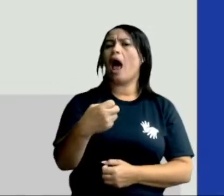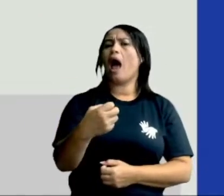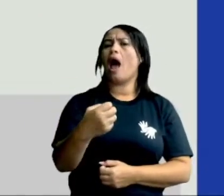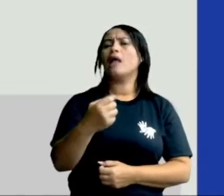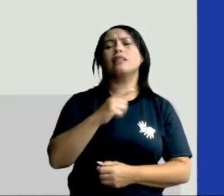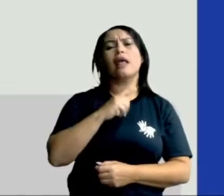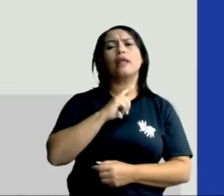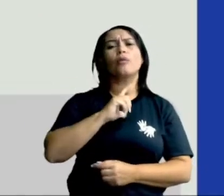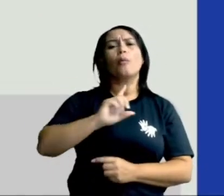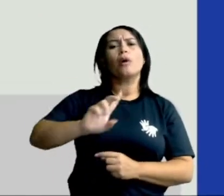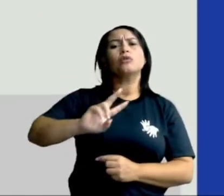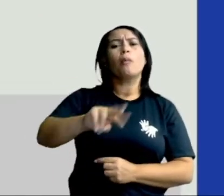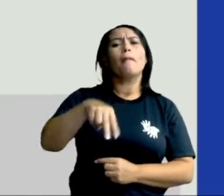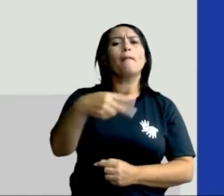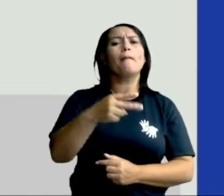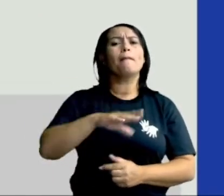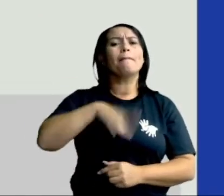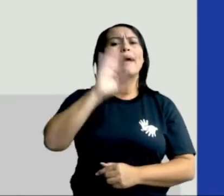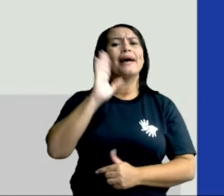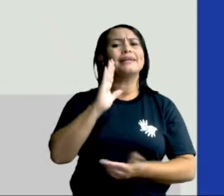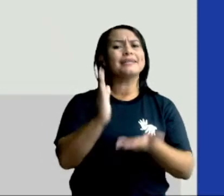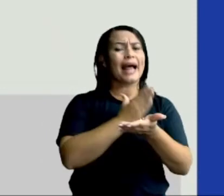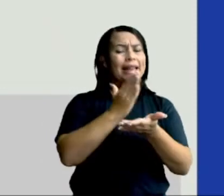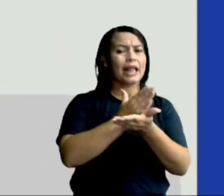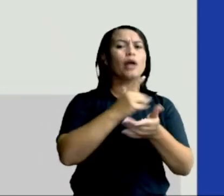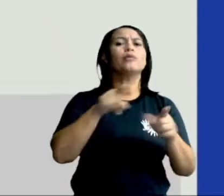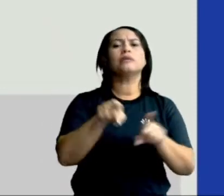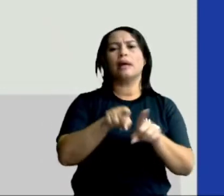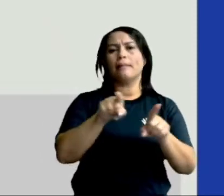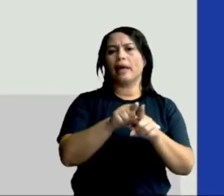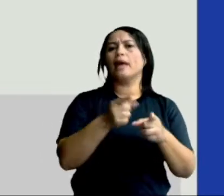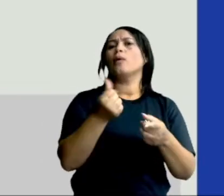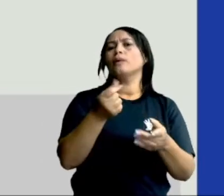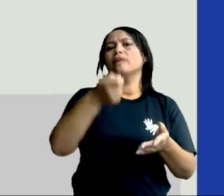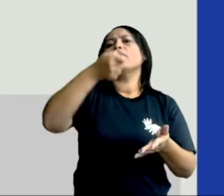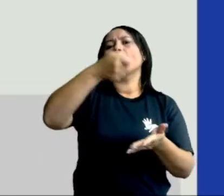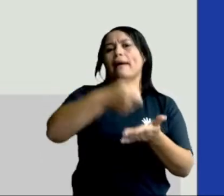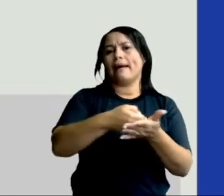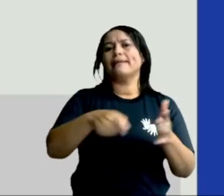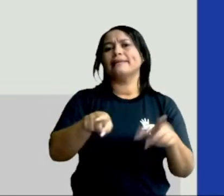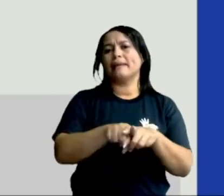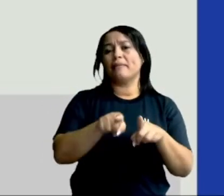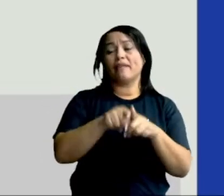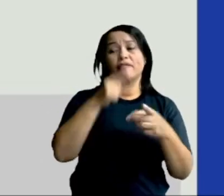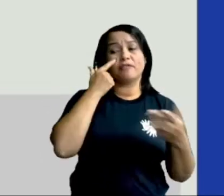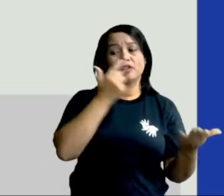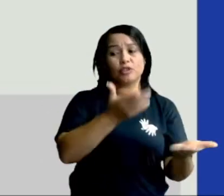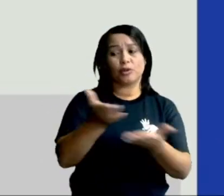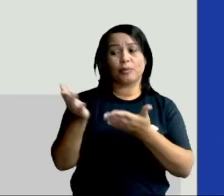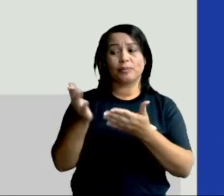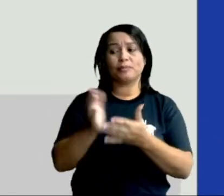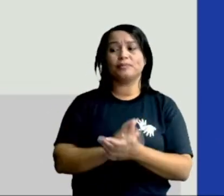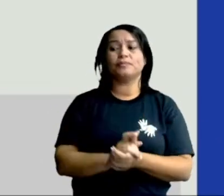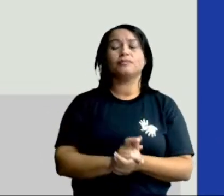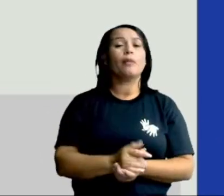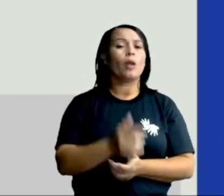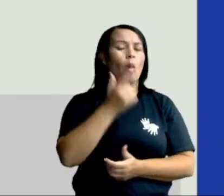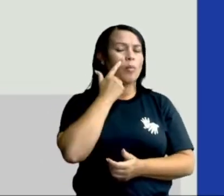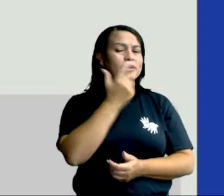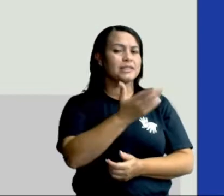caderno, também dobramos o valor dos cadernos. Confira pela tabela. Então, vê